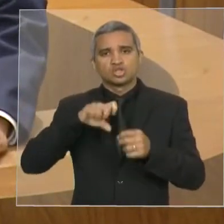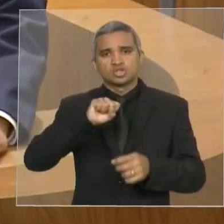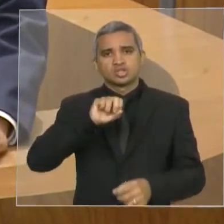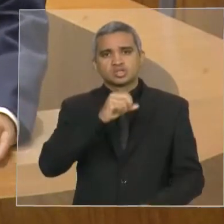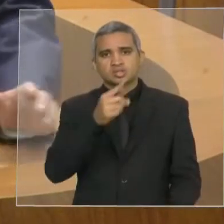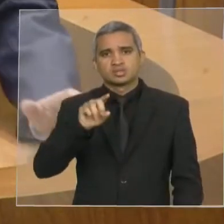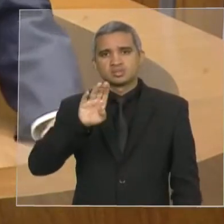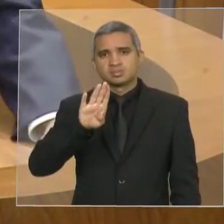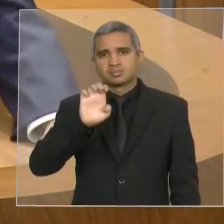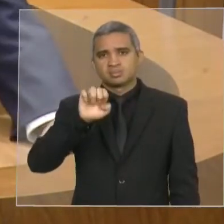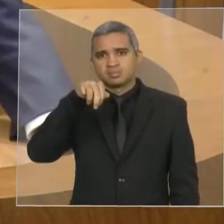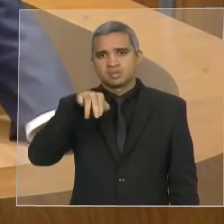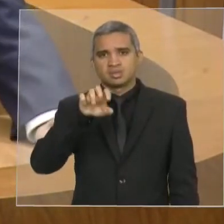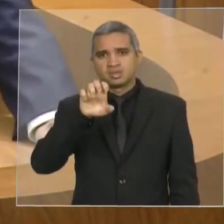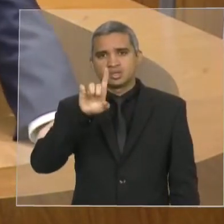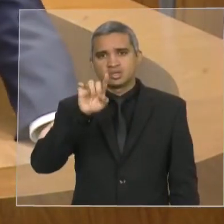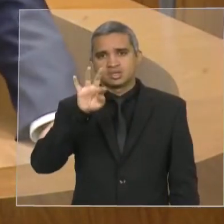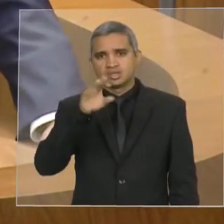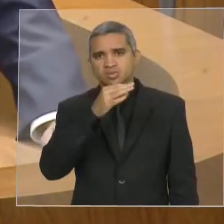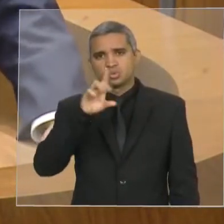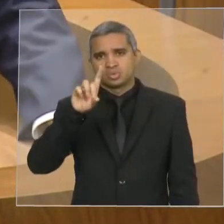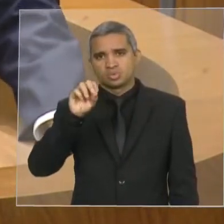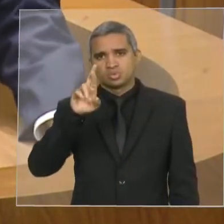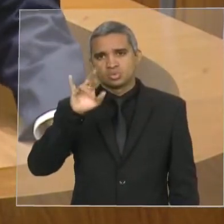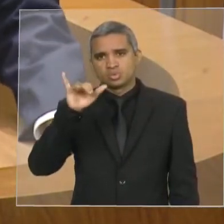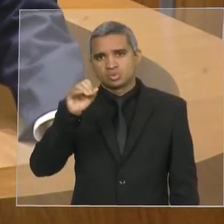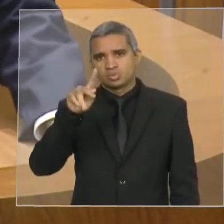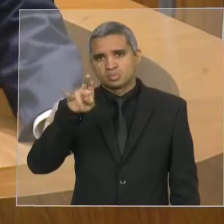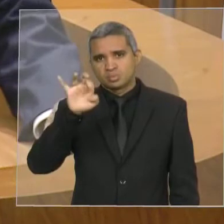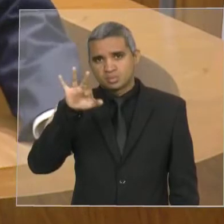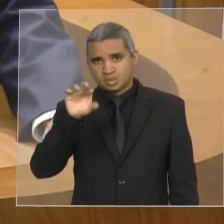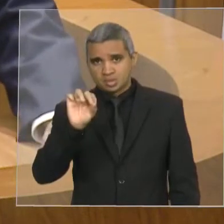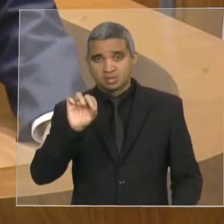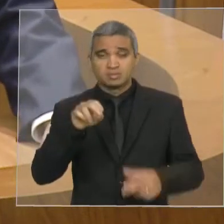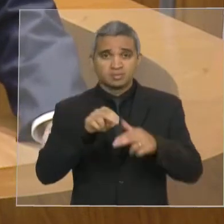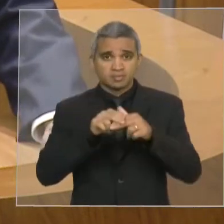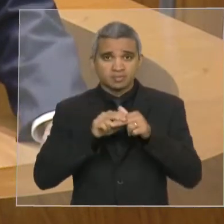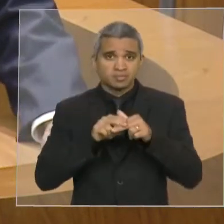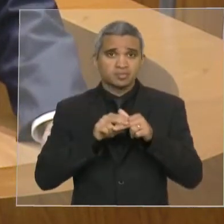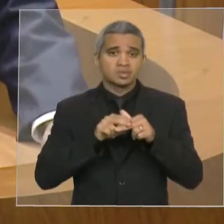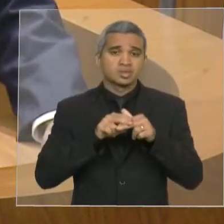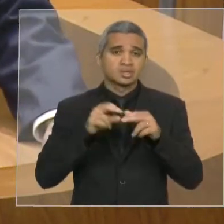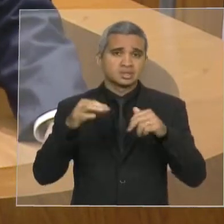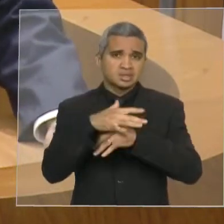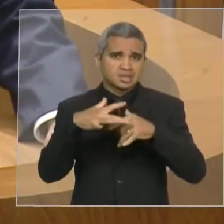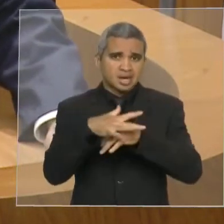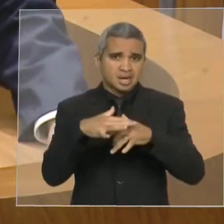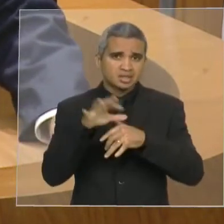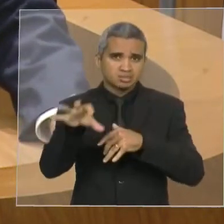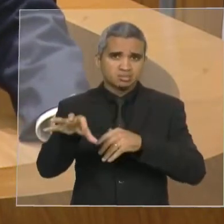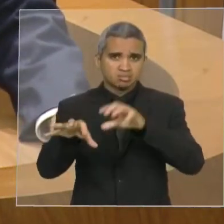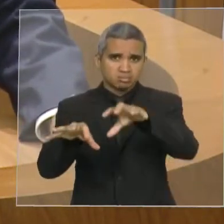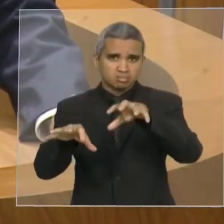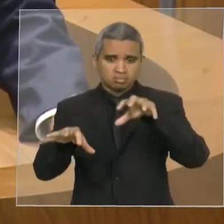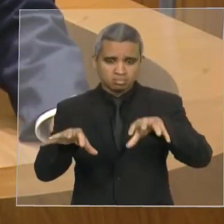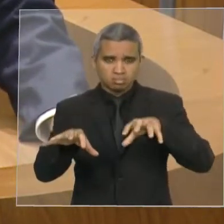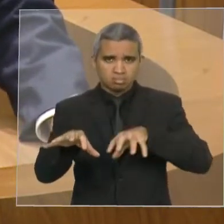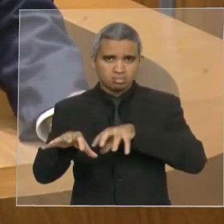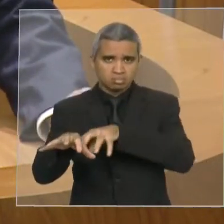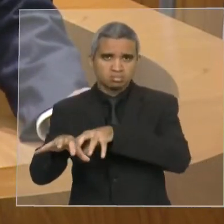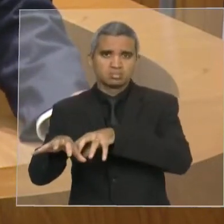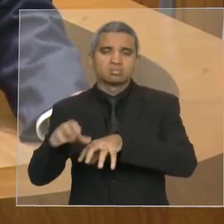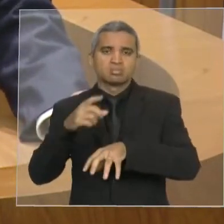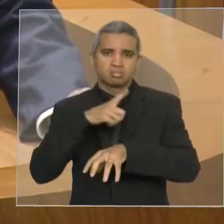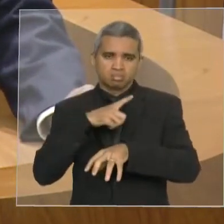Preto. E eu entendo que nos últimos anos, nenhuma cidade daquela região tem feito tão bem